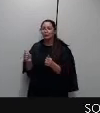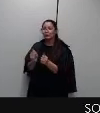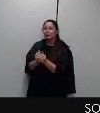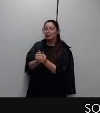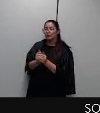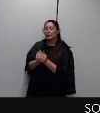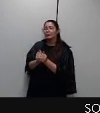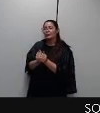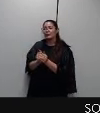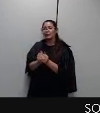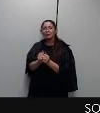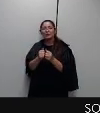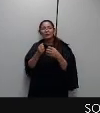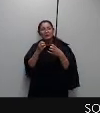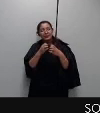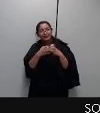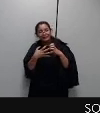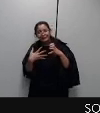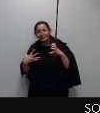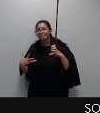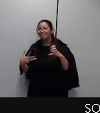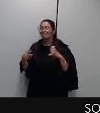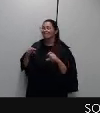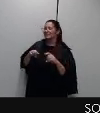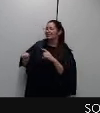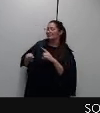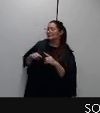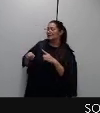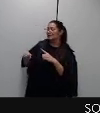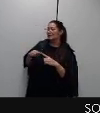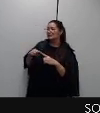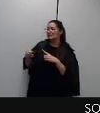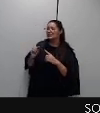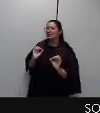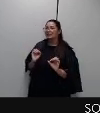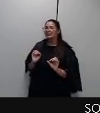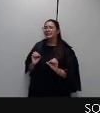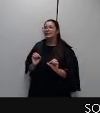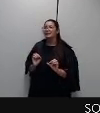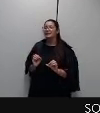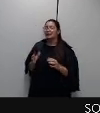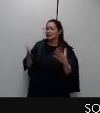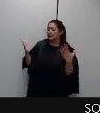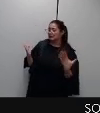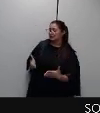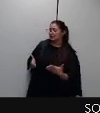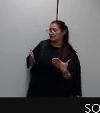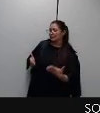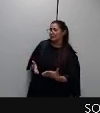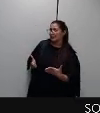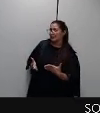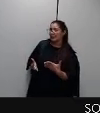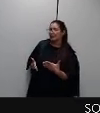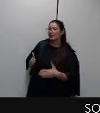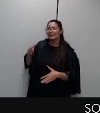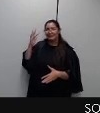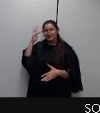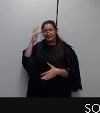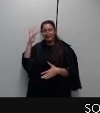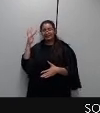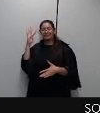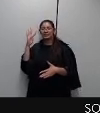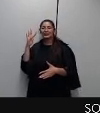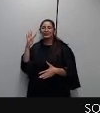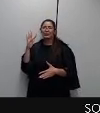caracterizada a fosse deferida a habilitação de crédito já encartado em Ação executiva fiscal